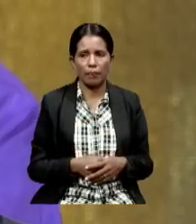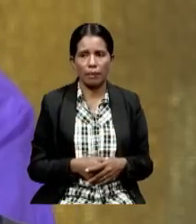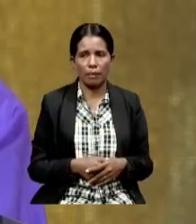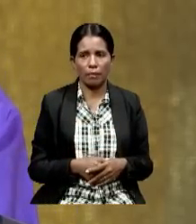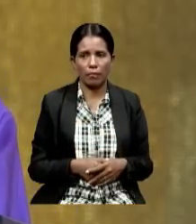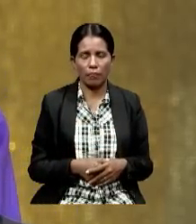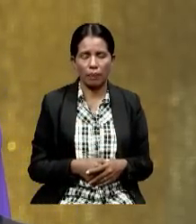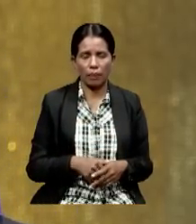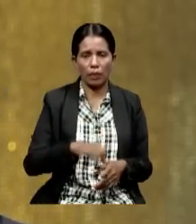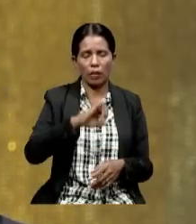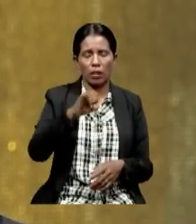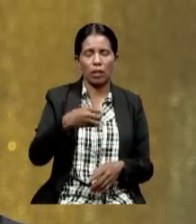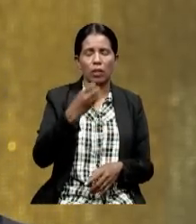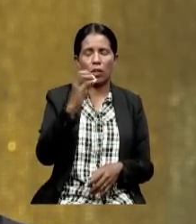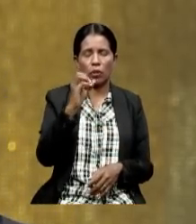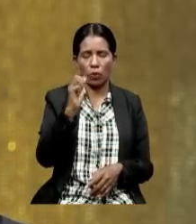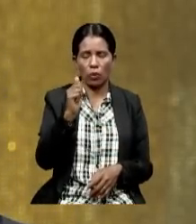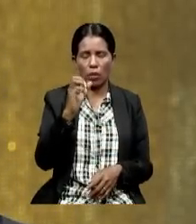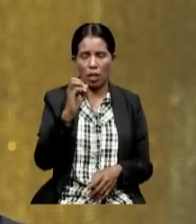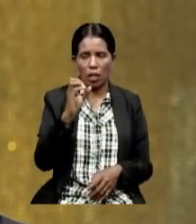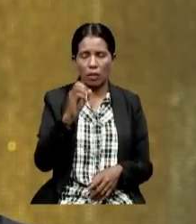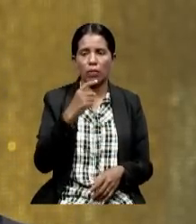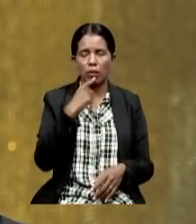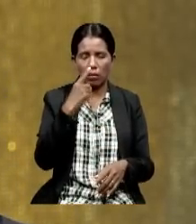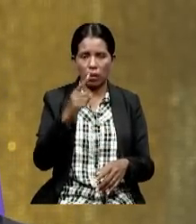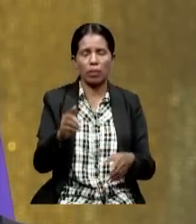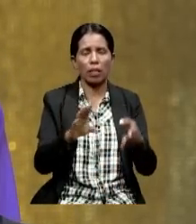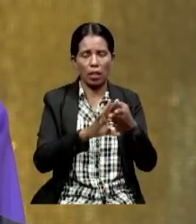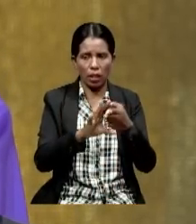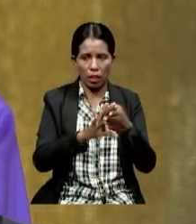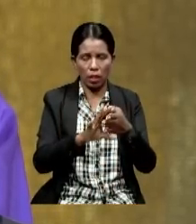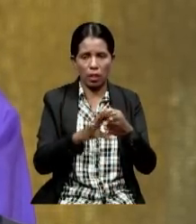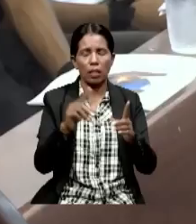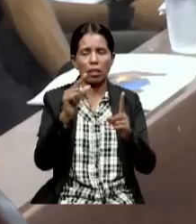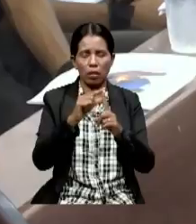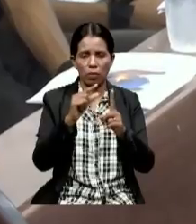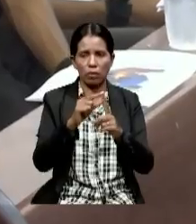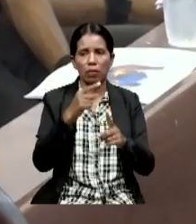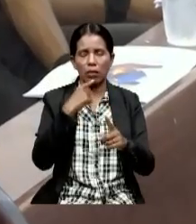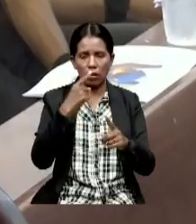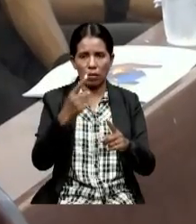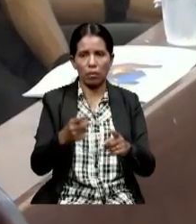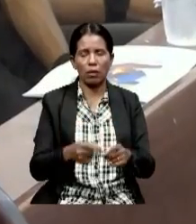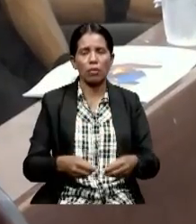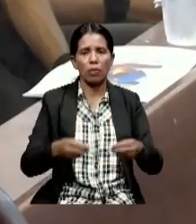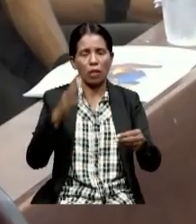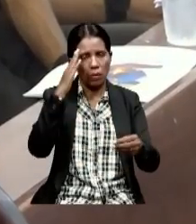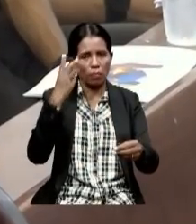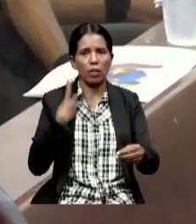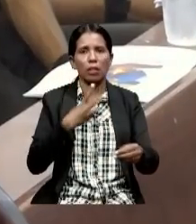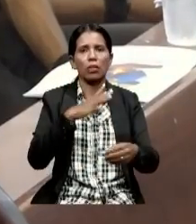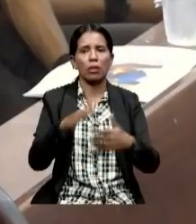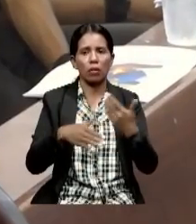São João, e a minha carta aí da terra e minha de eu fui em terra, em coragem e tal, me